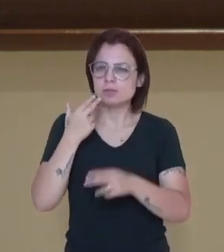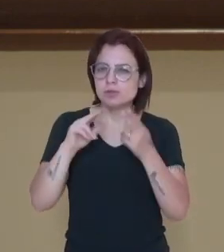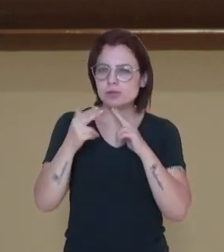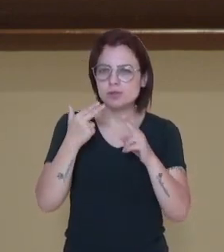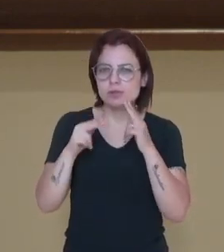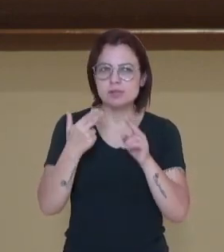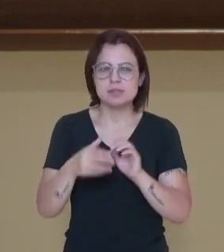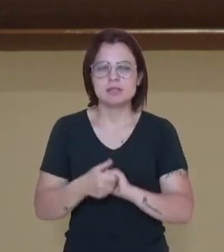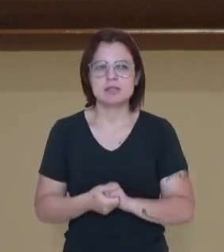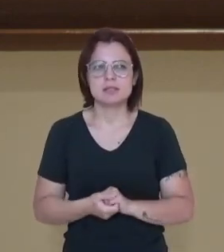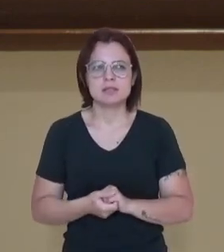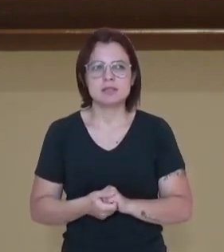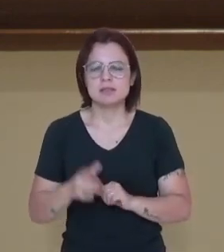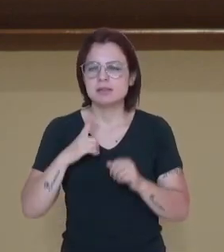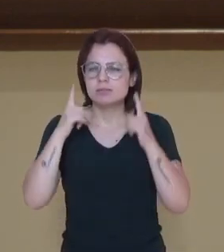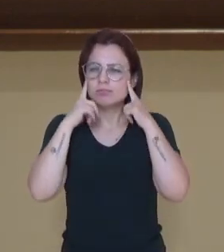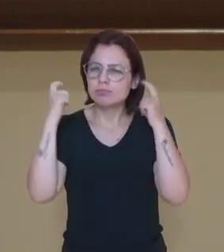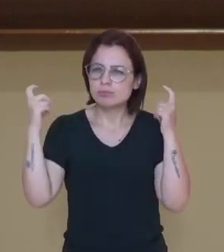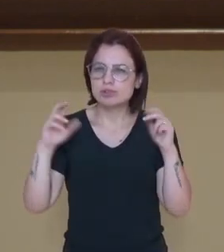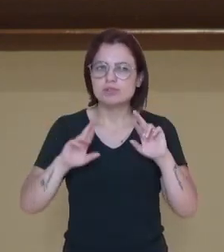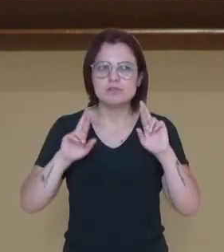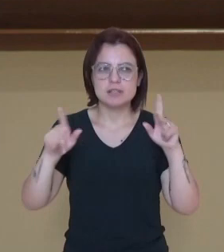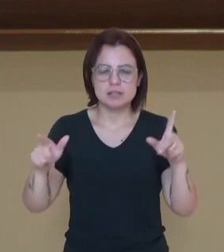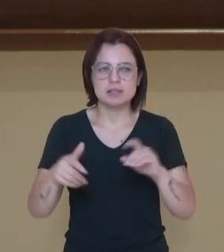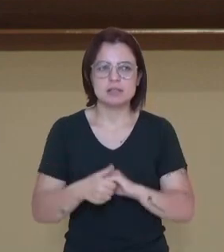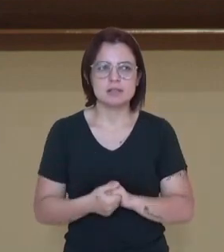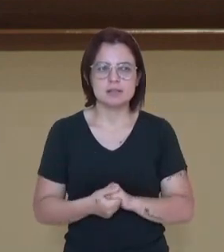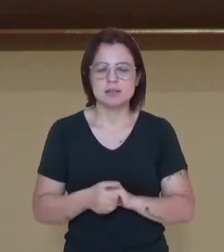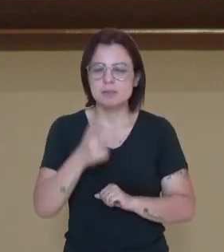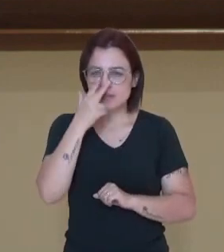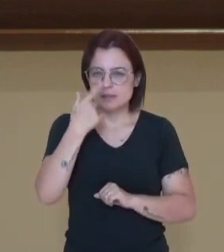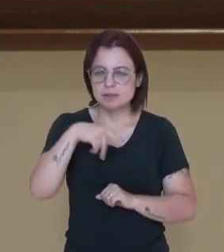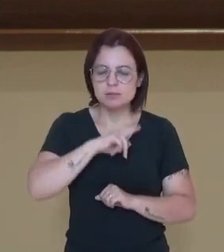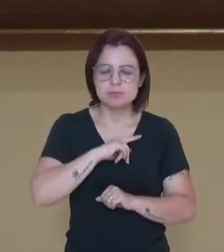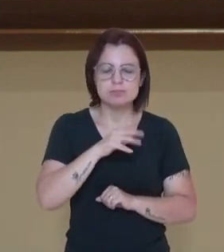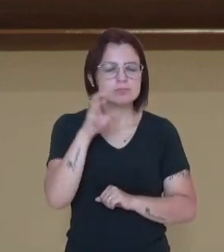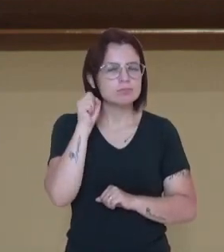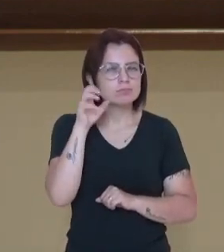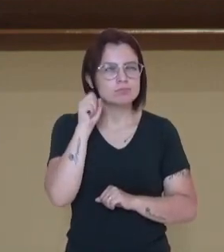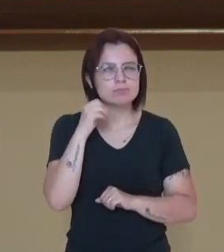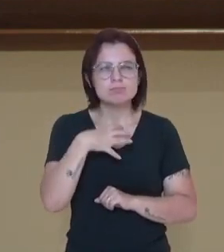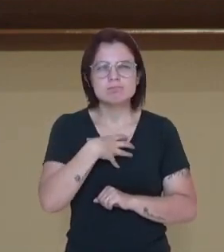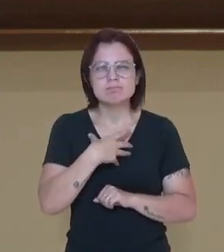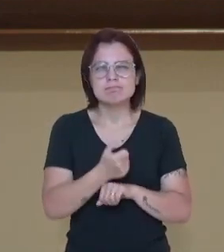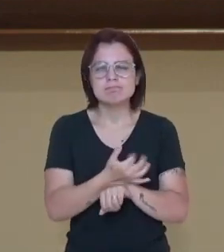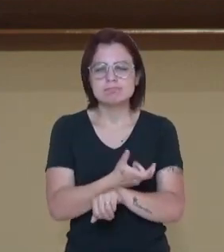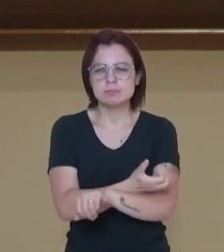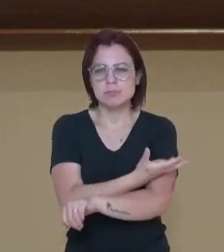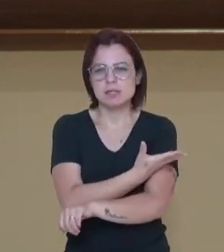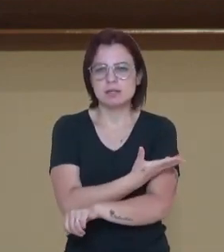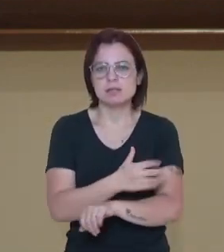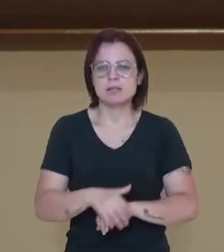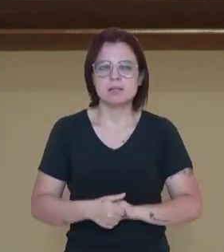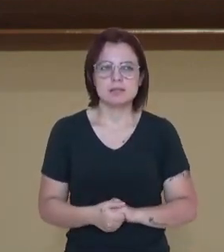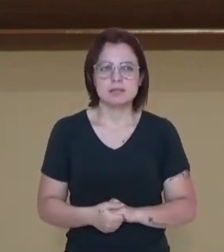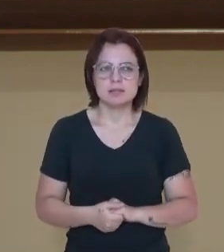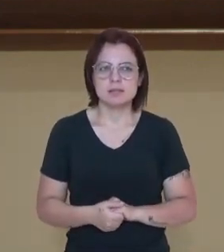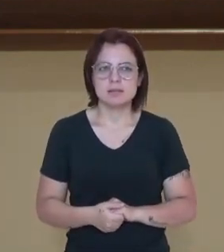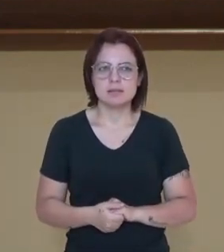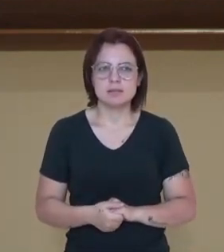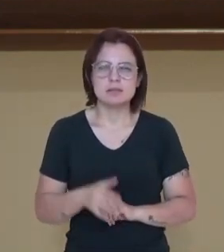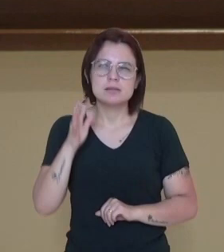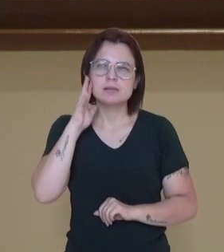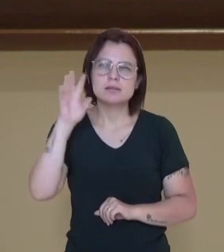timbre que é diferente, leva a gente para um estágio muitas vezes de